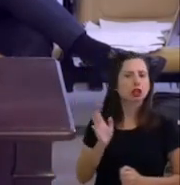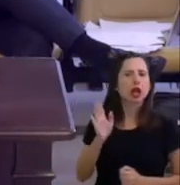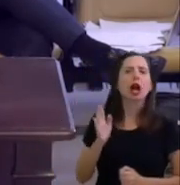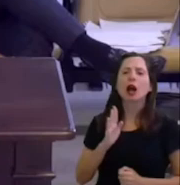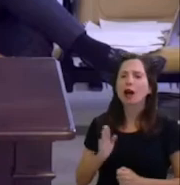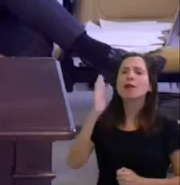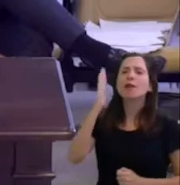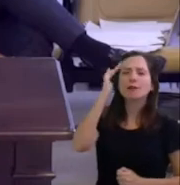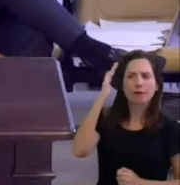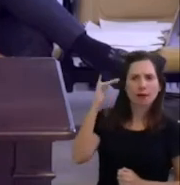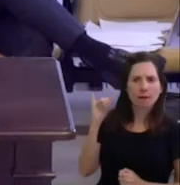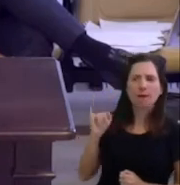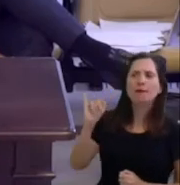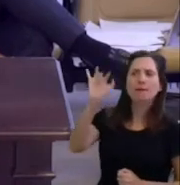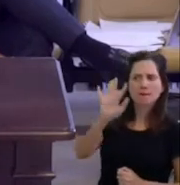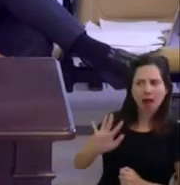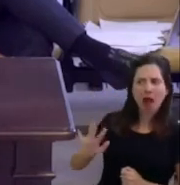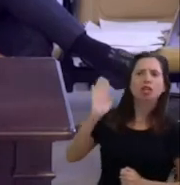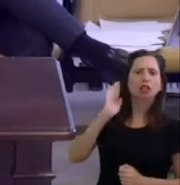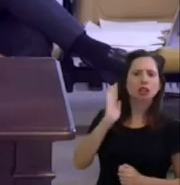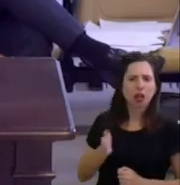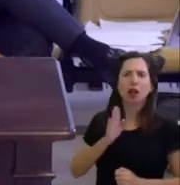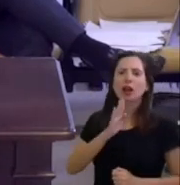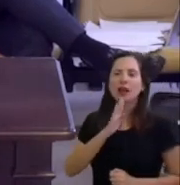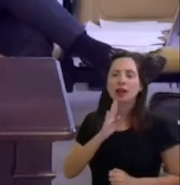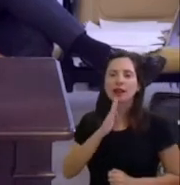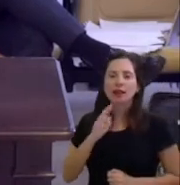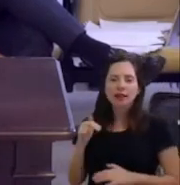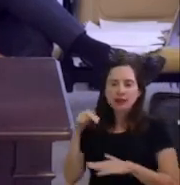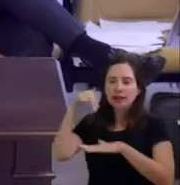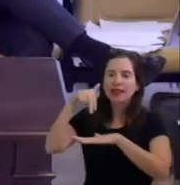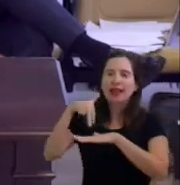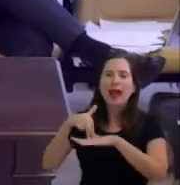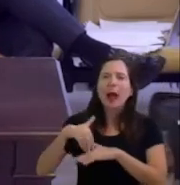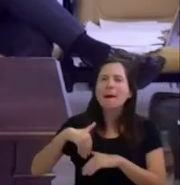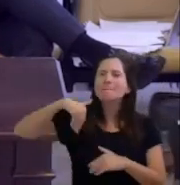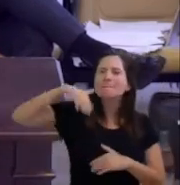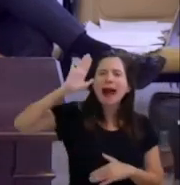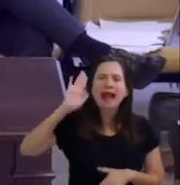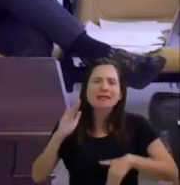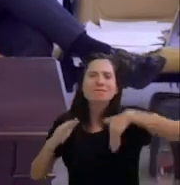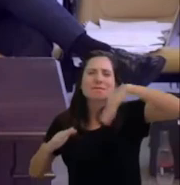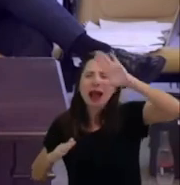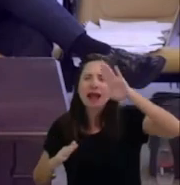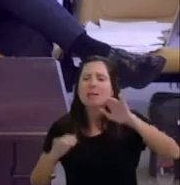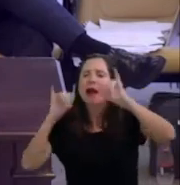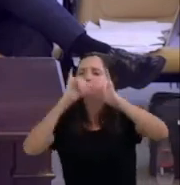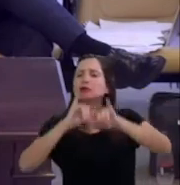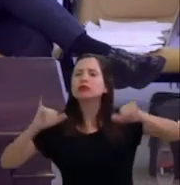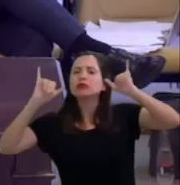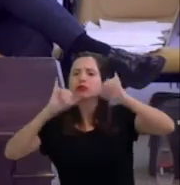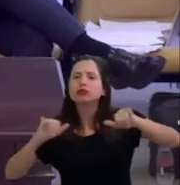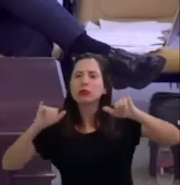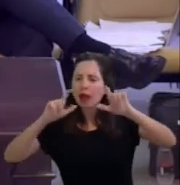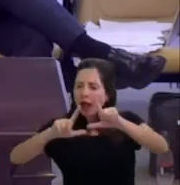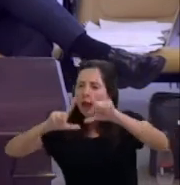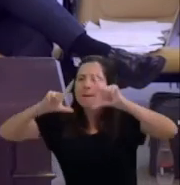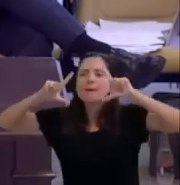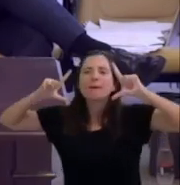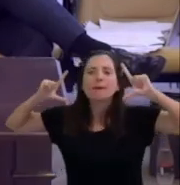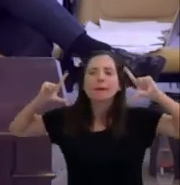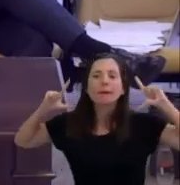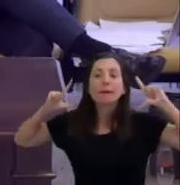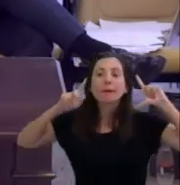cometer excessos e protagonizar mais de uma propaganda partidária, aparecer em pré-campanha presidenciável, em